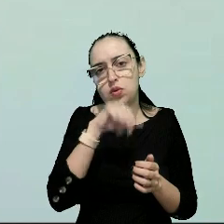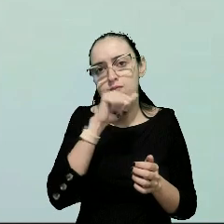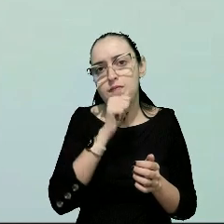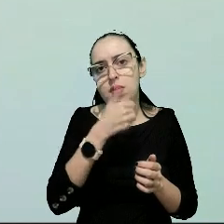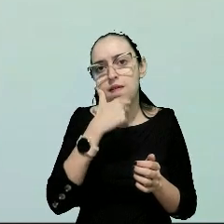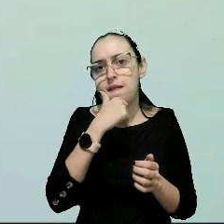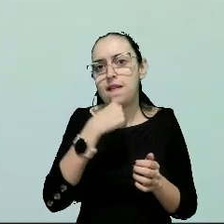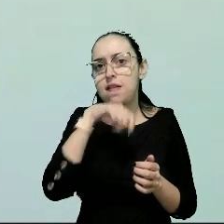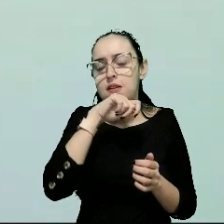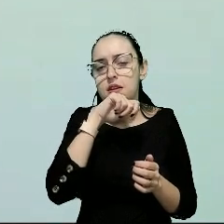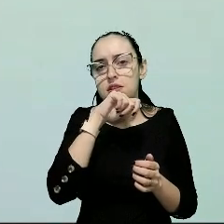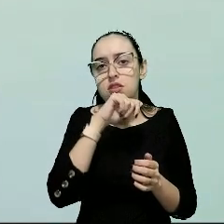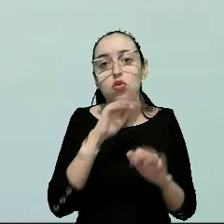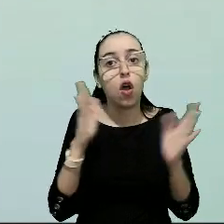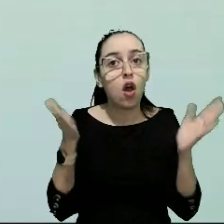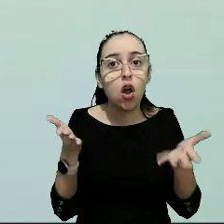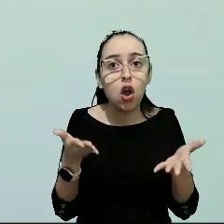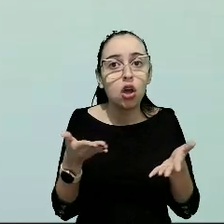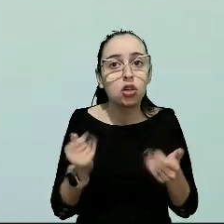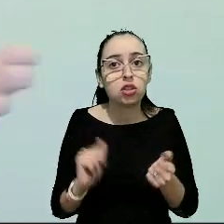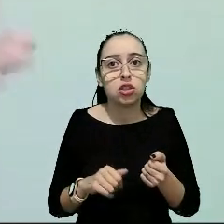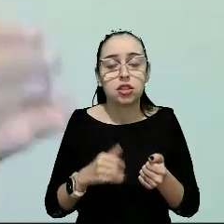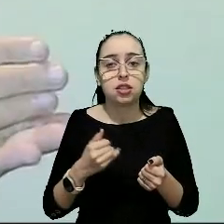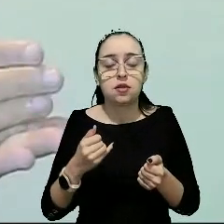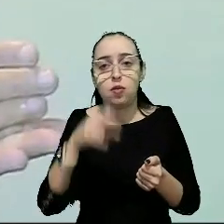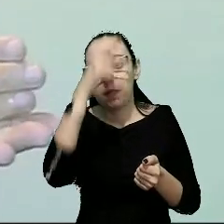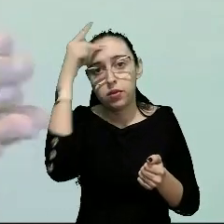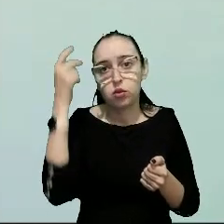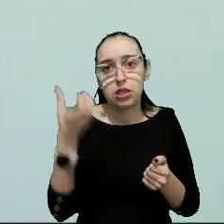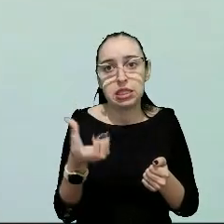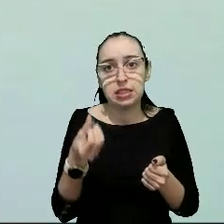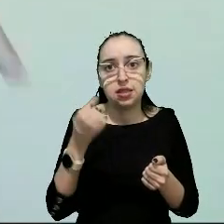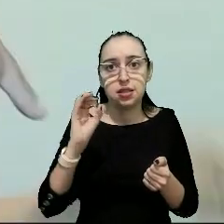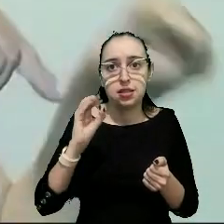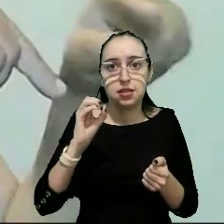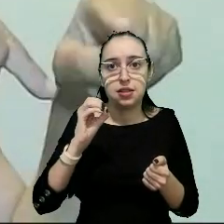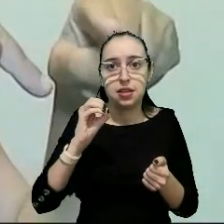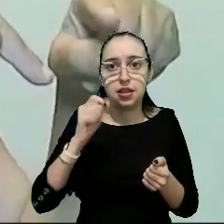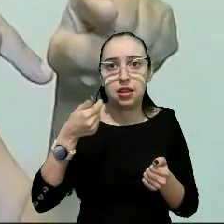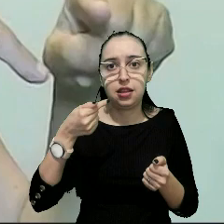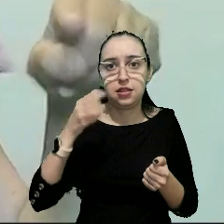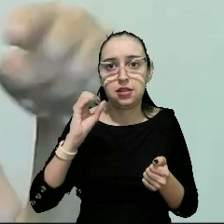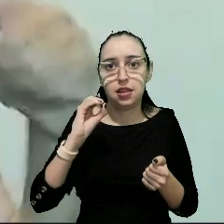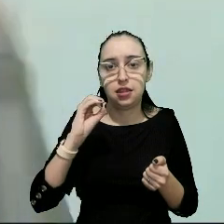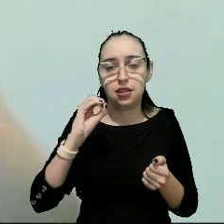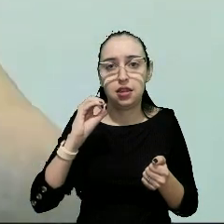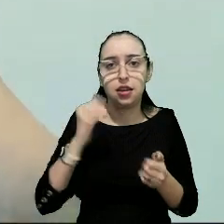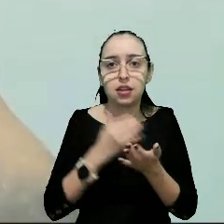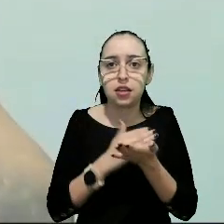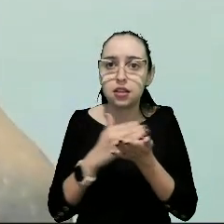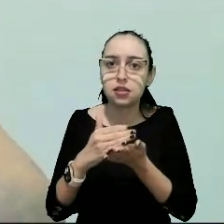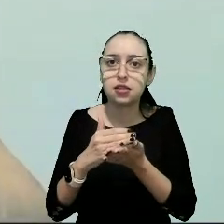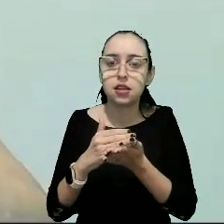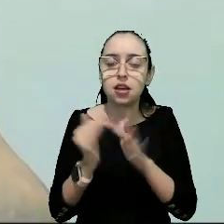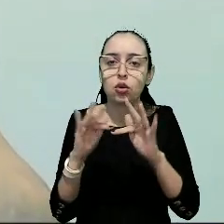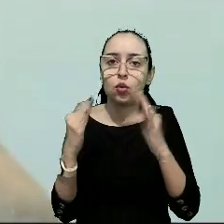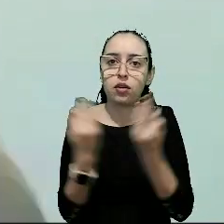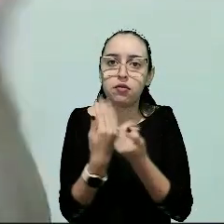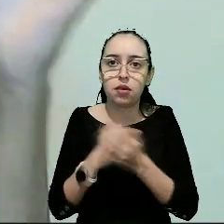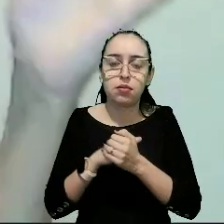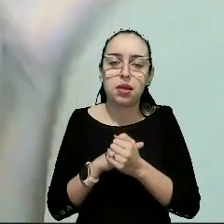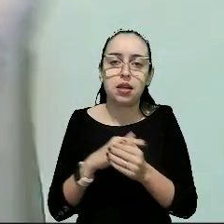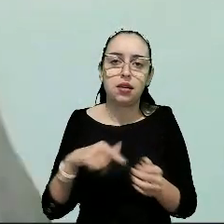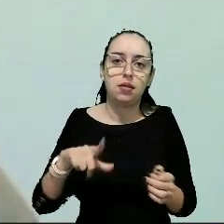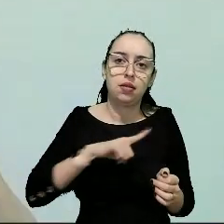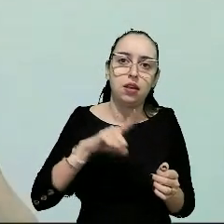um homem está começando a vida. Está casando de novo e já tem netos. E, ao mesmo tempo,